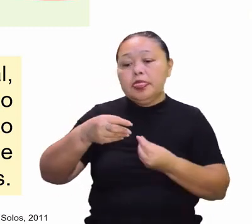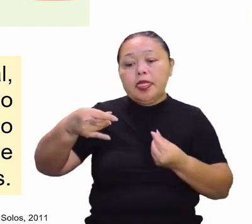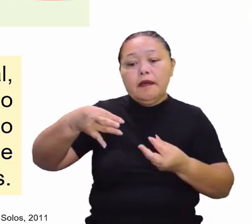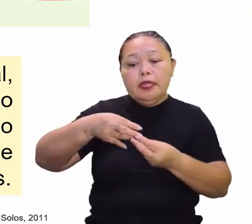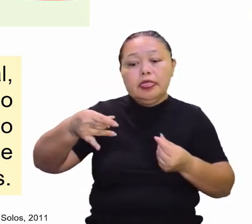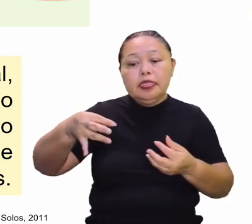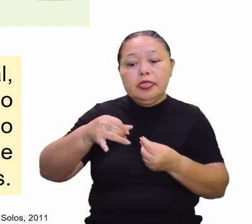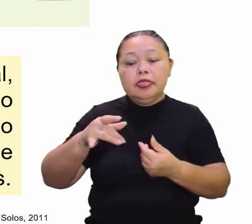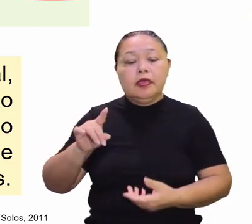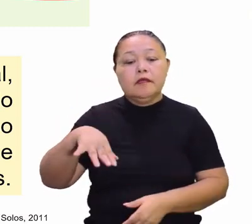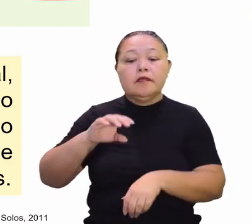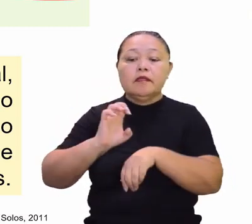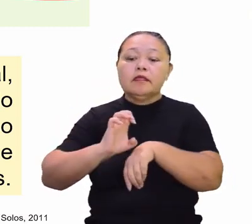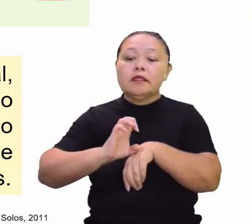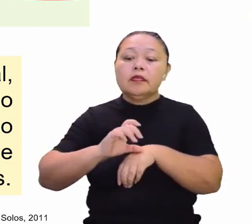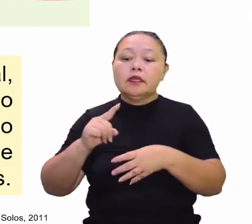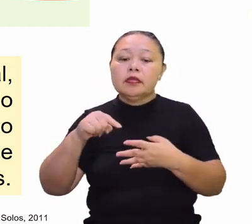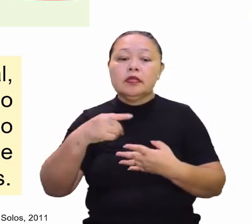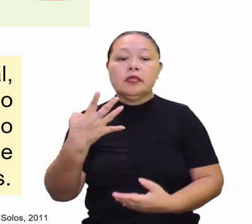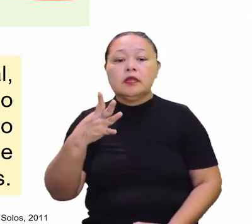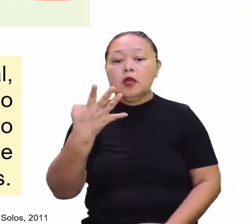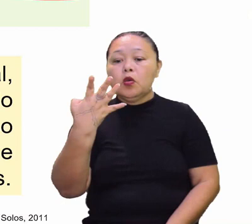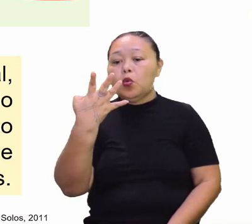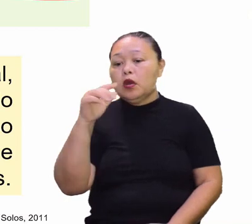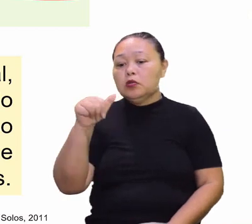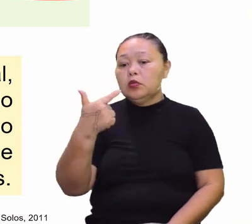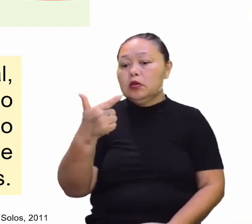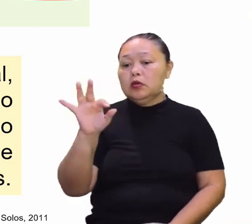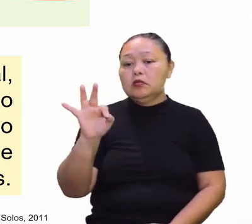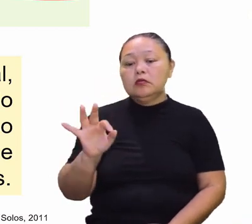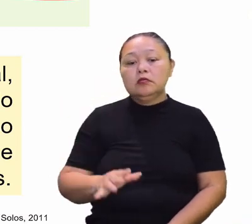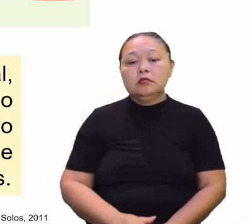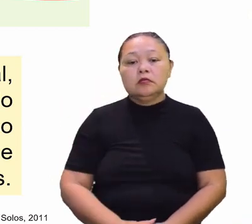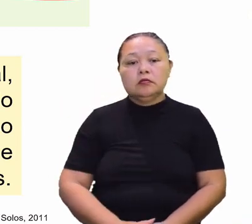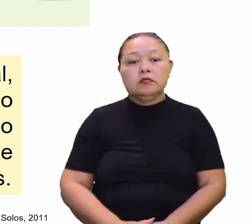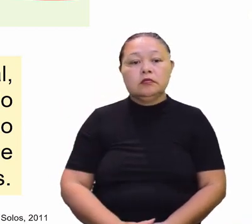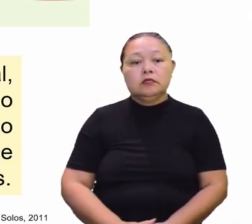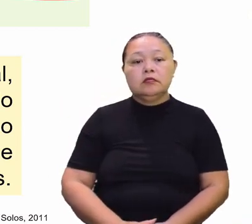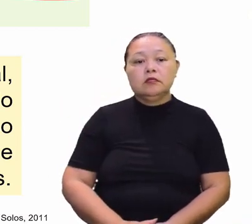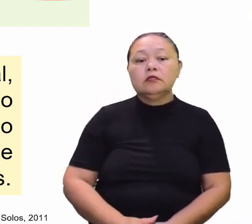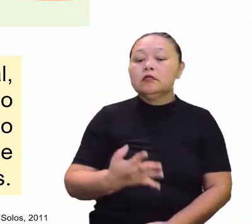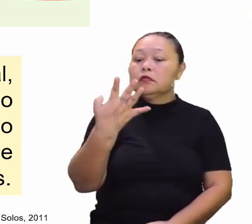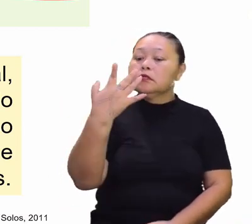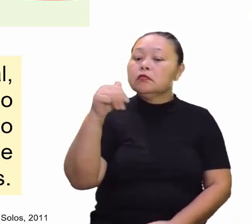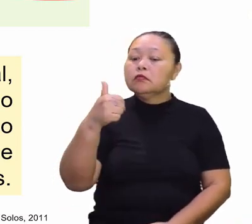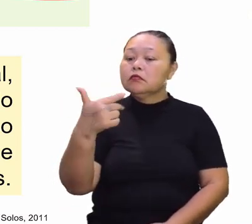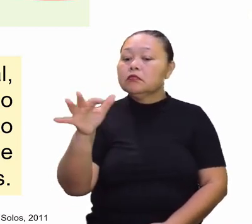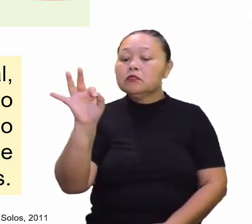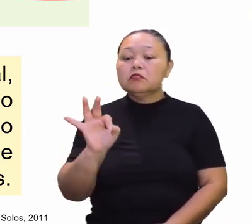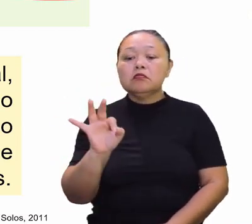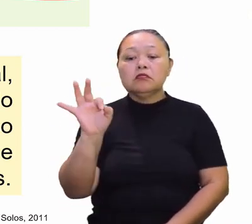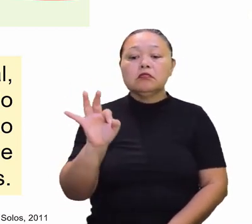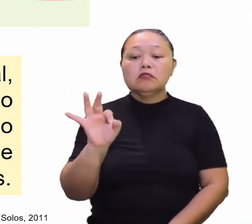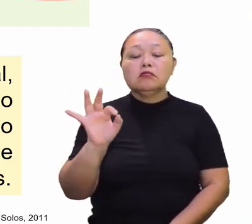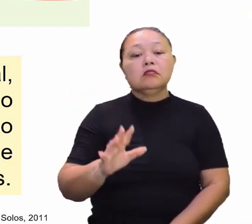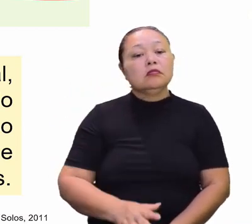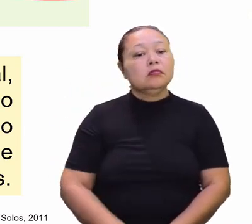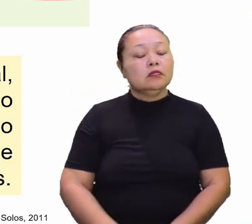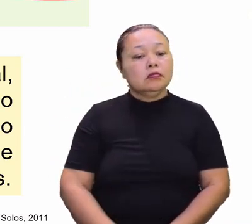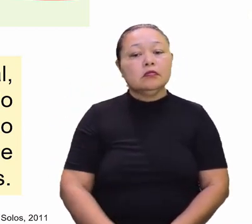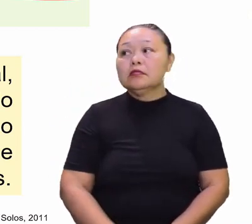É. É, em Rondônia, só 4,2% desse solo, o gleissolo, gleissolos, né?